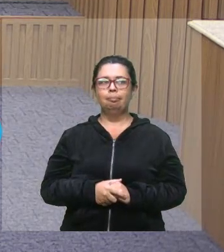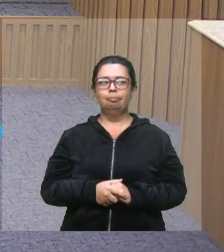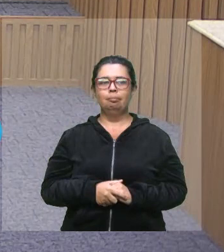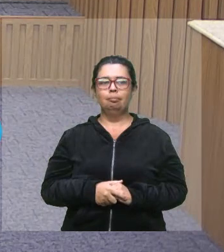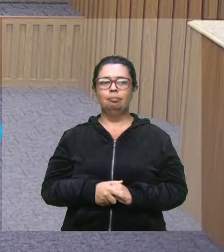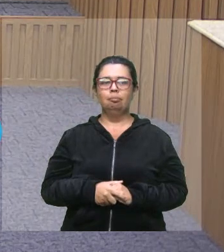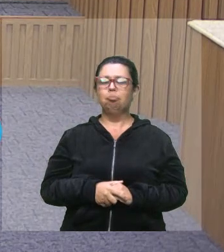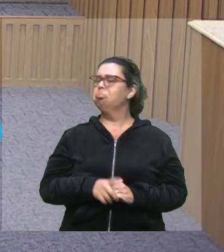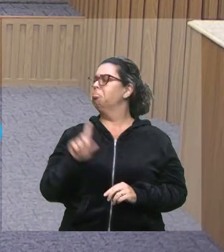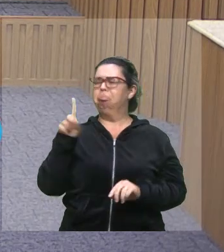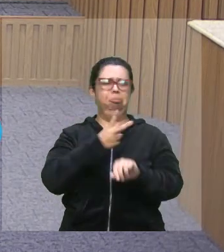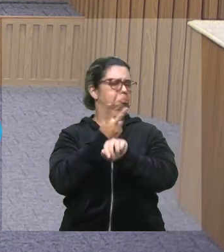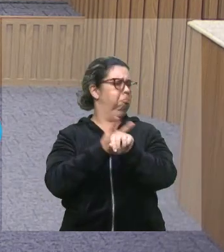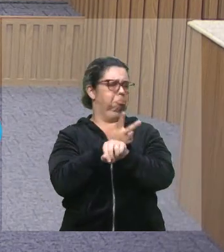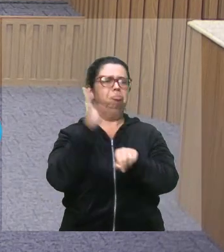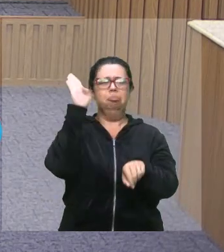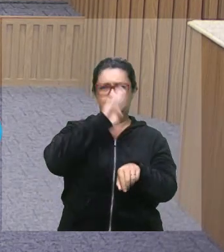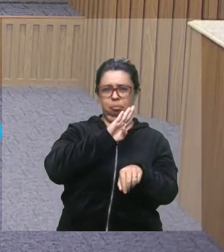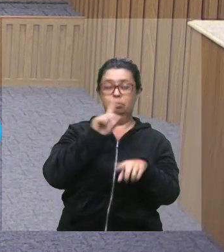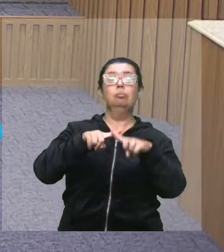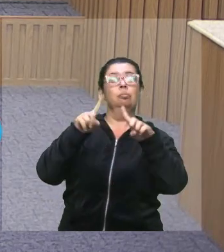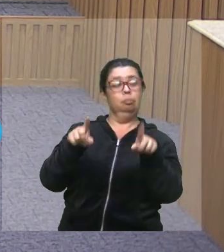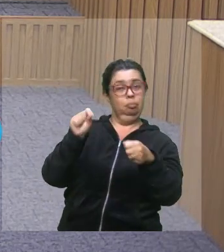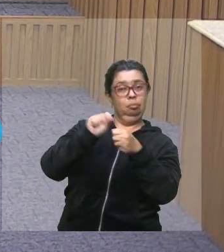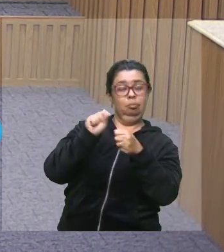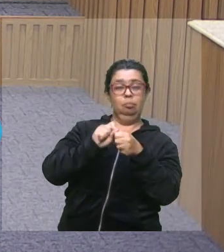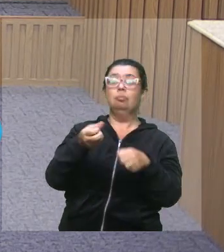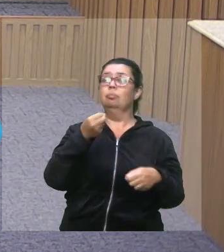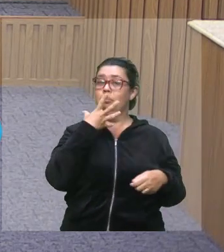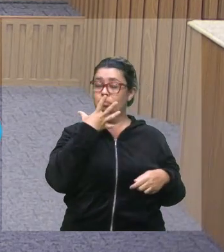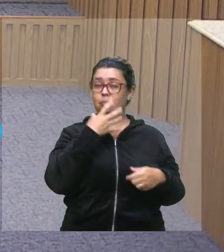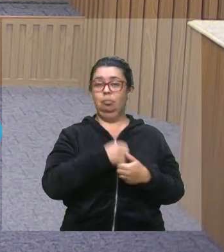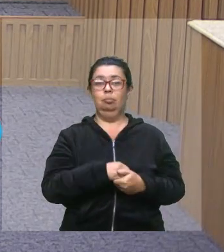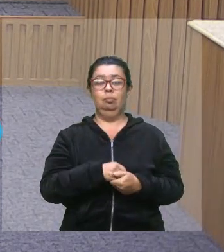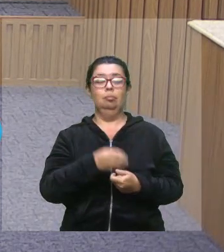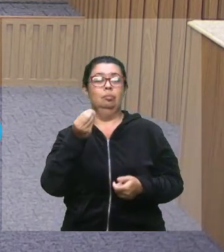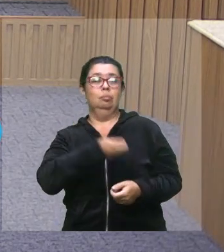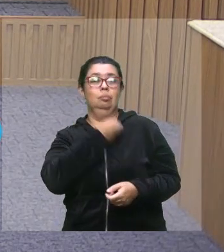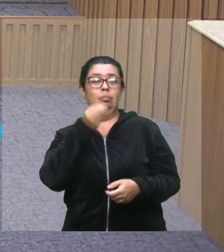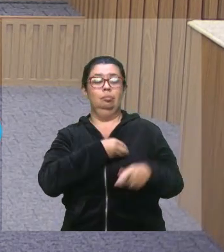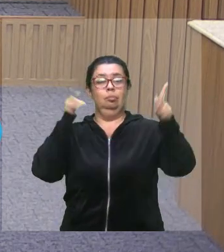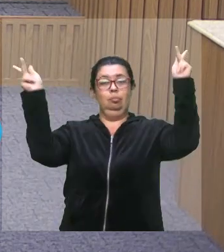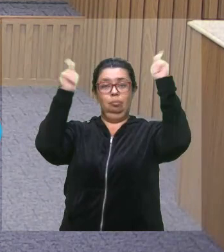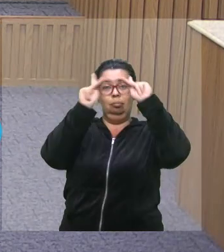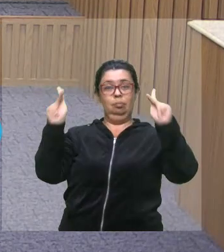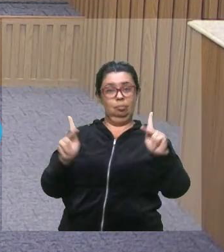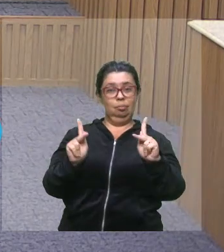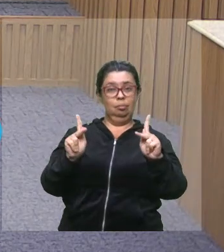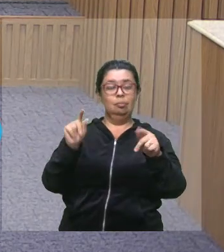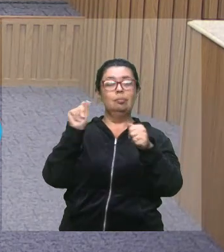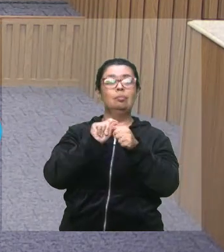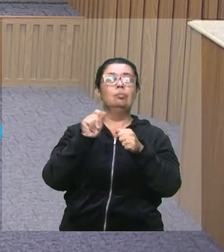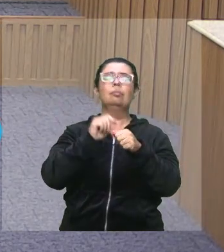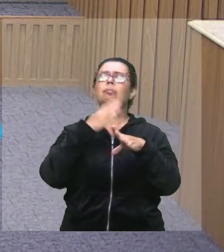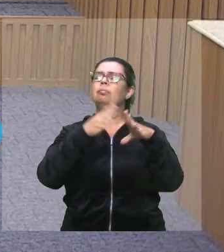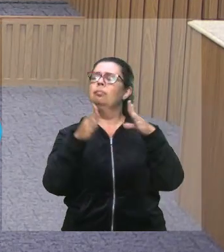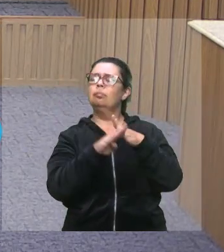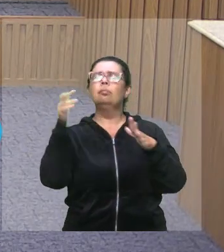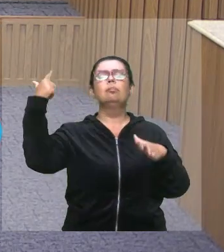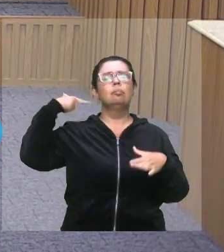Desviem-se do mal e façam o bem. Procurem viver em paz e façam tudo para